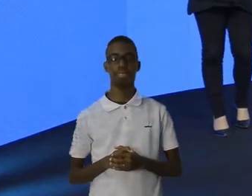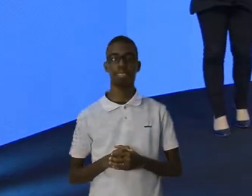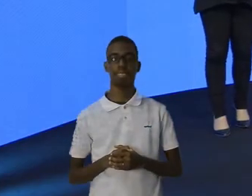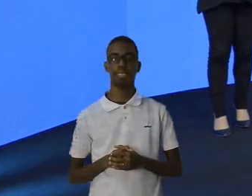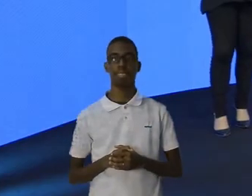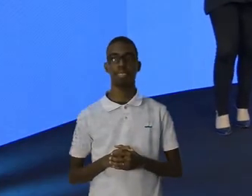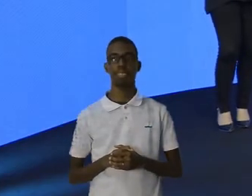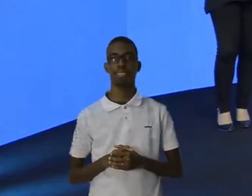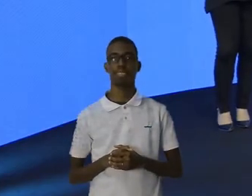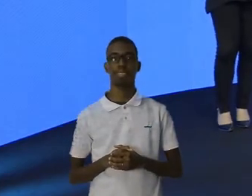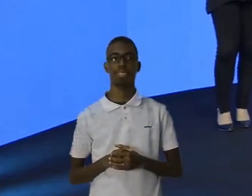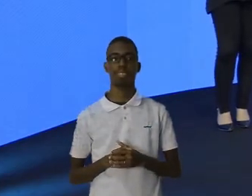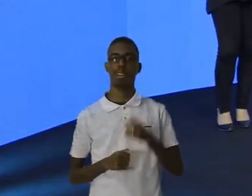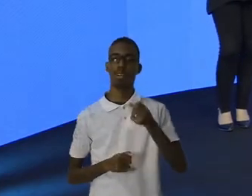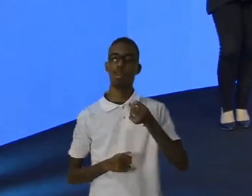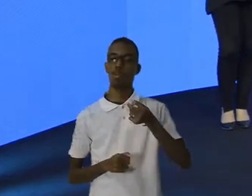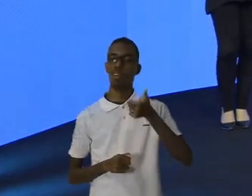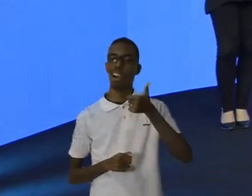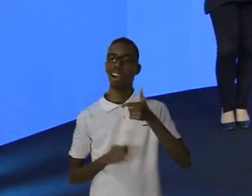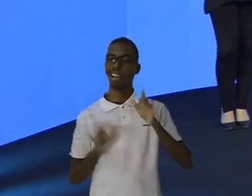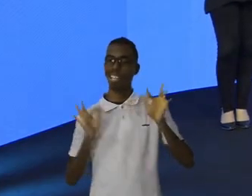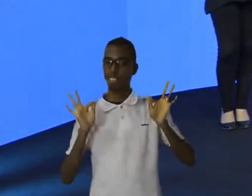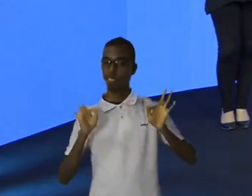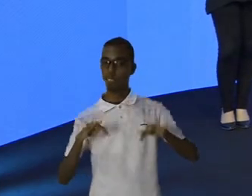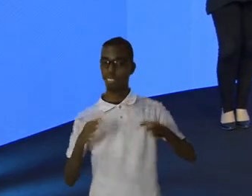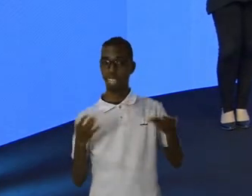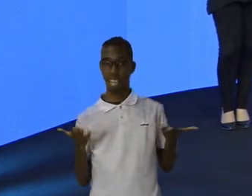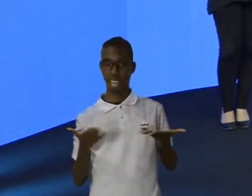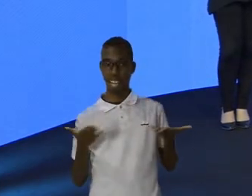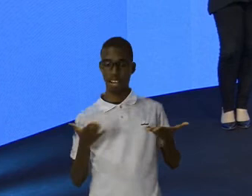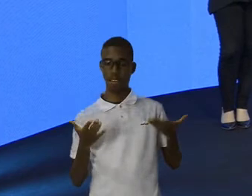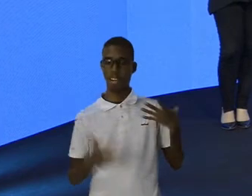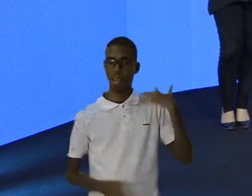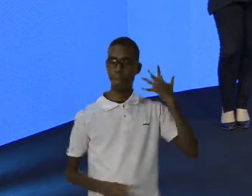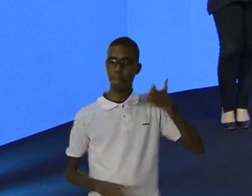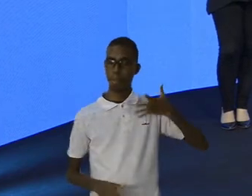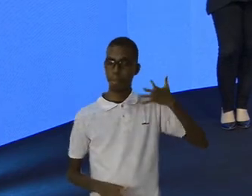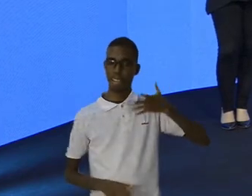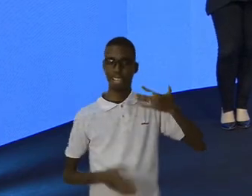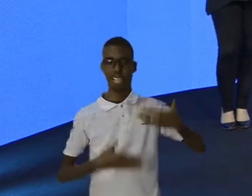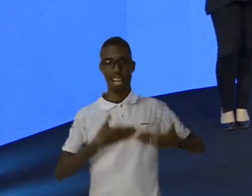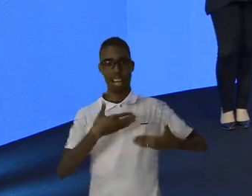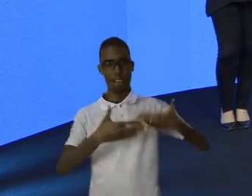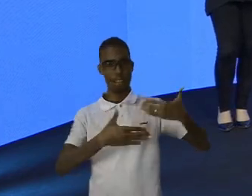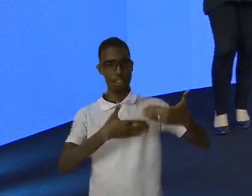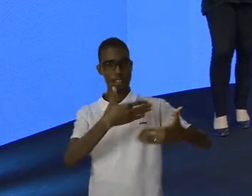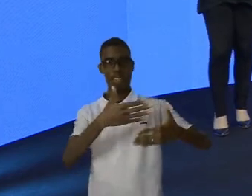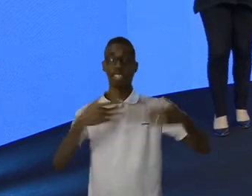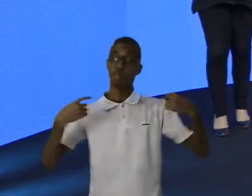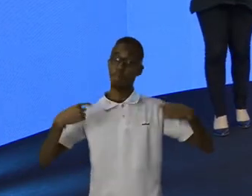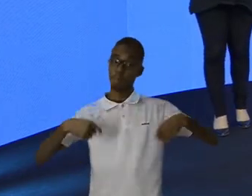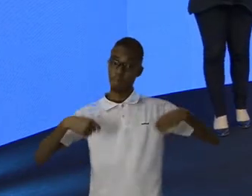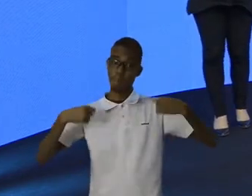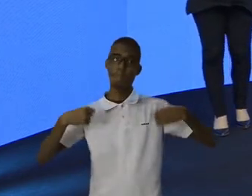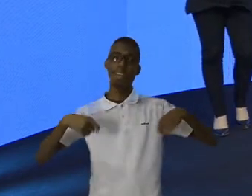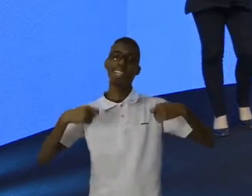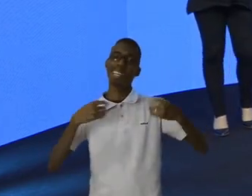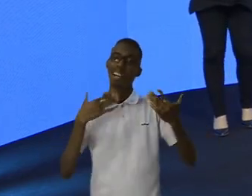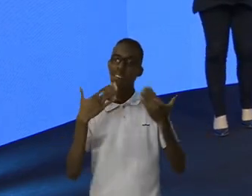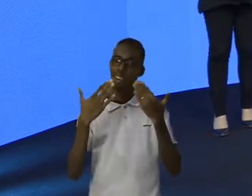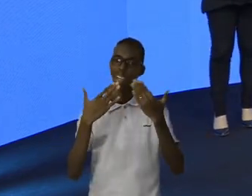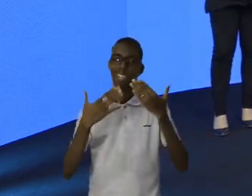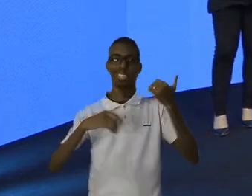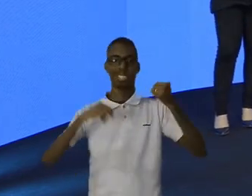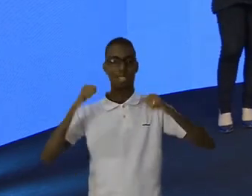acompanha agora a palestra Os Avanços Necessários na Avaliação Psicológica no Trânsito, com Roberto Moraes Cruz.